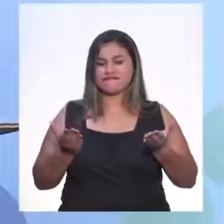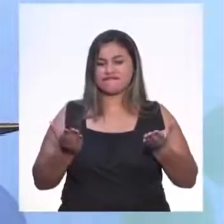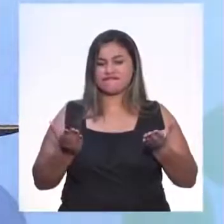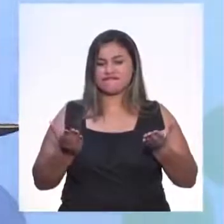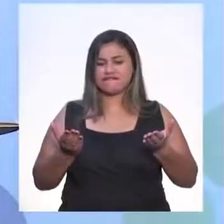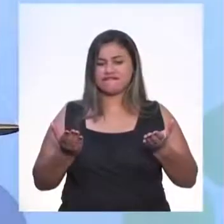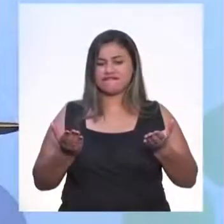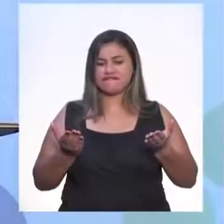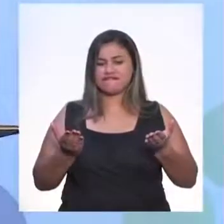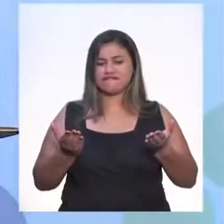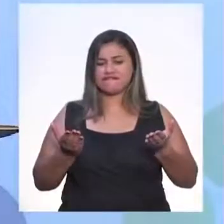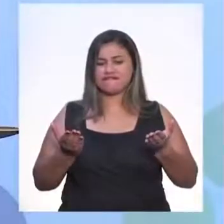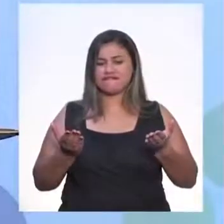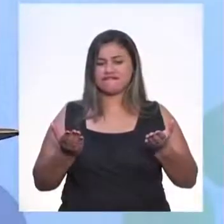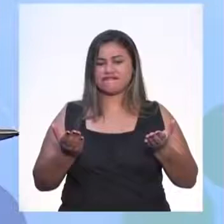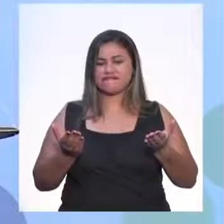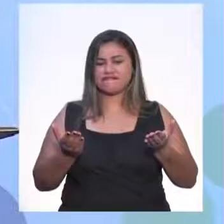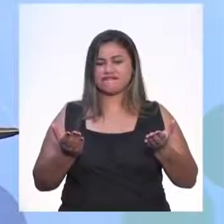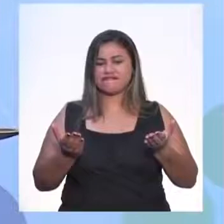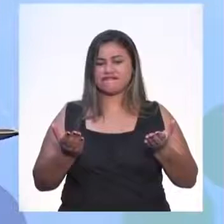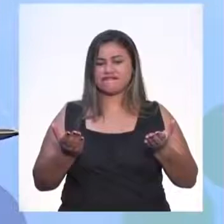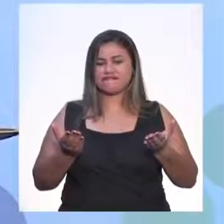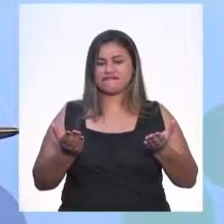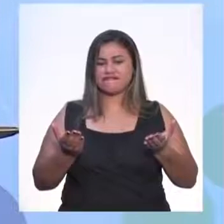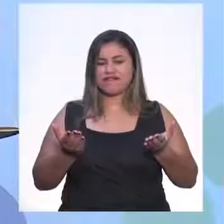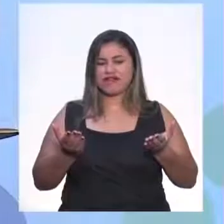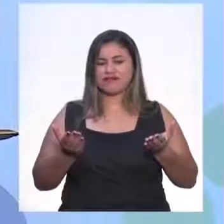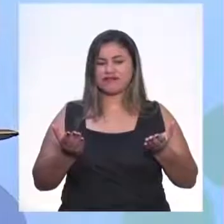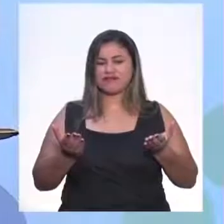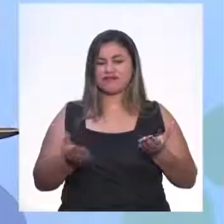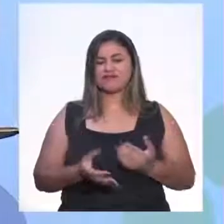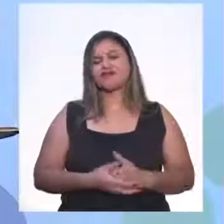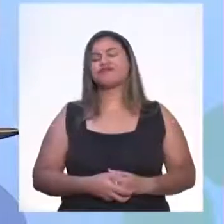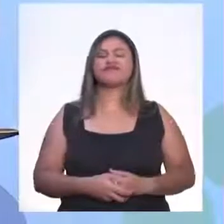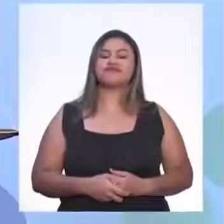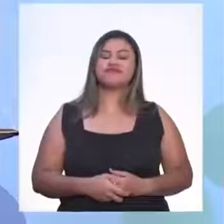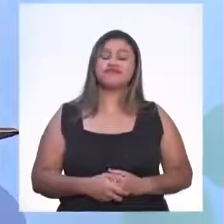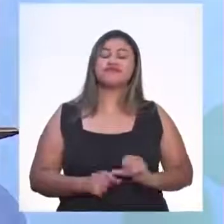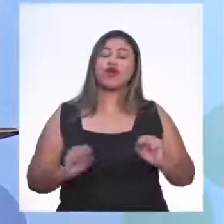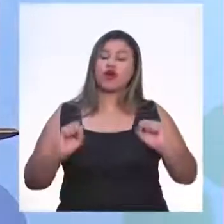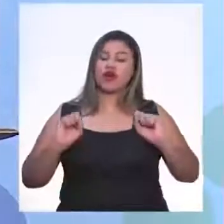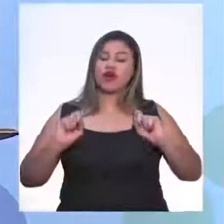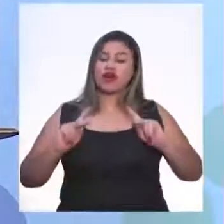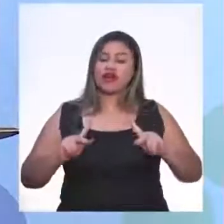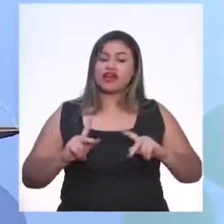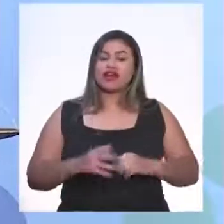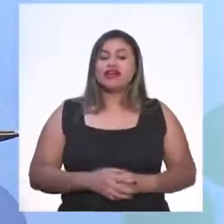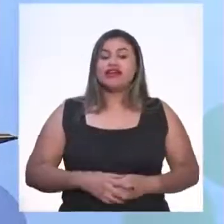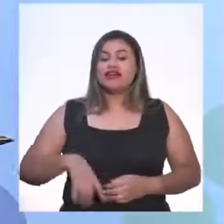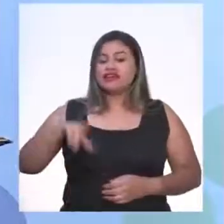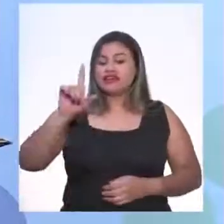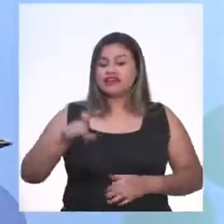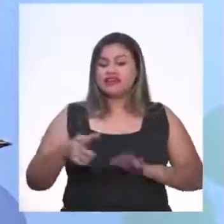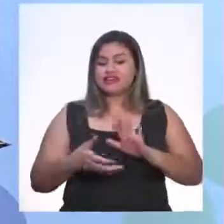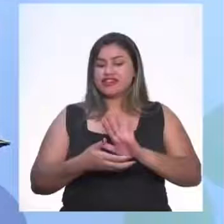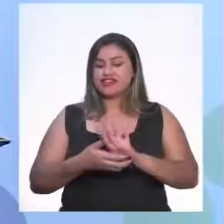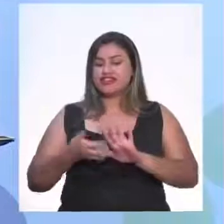Deixa eu arrumar ele aqui para vocês verem, ó. Beleza. Aí eu tiro um X